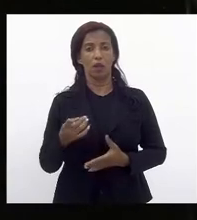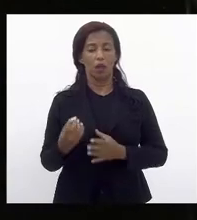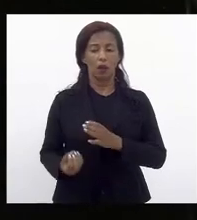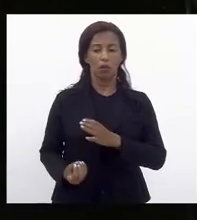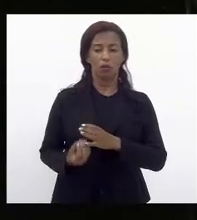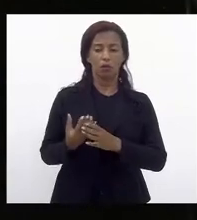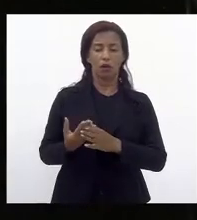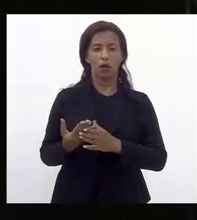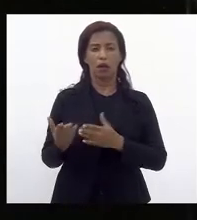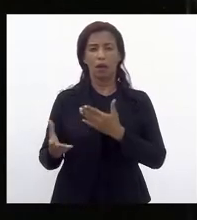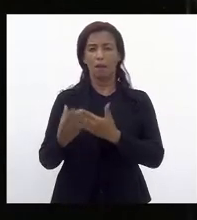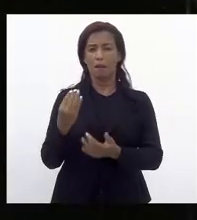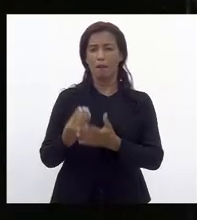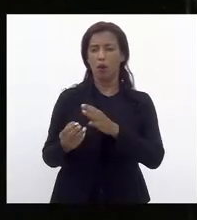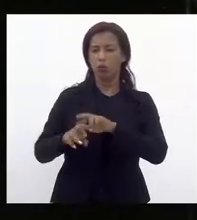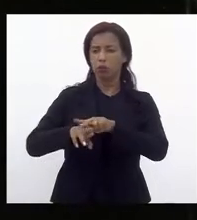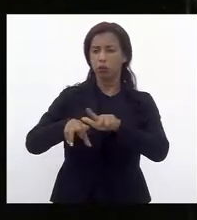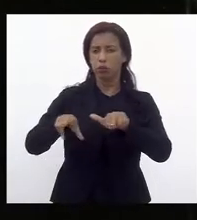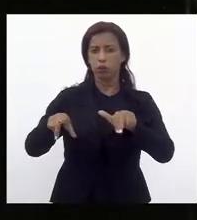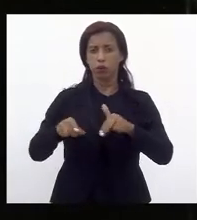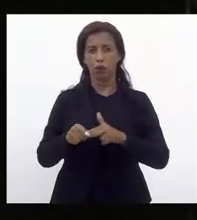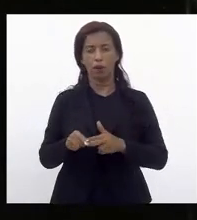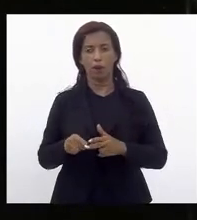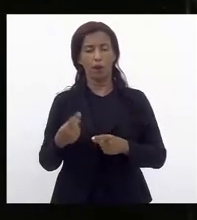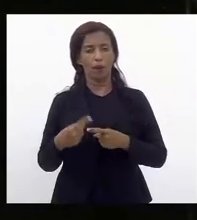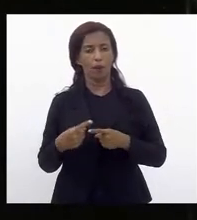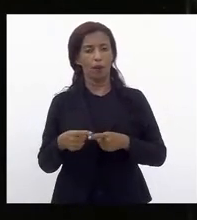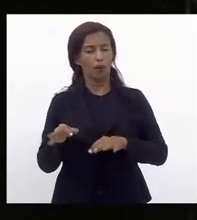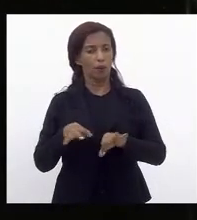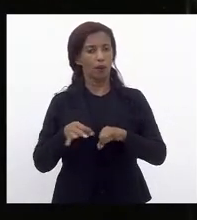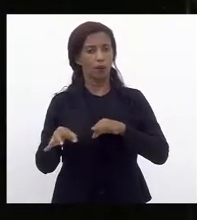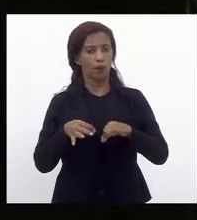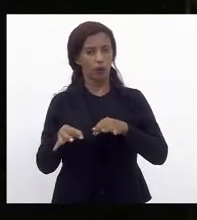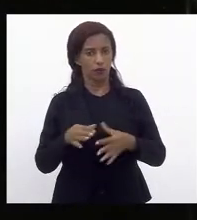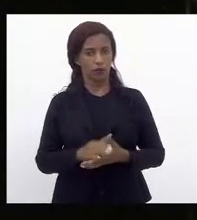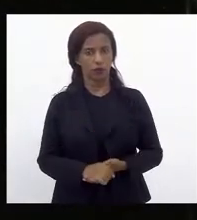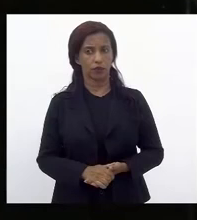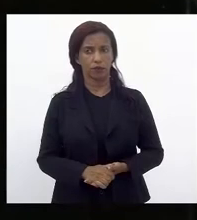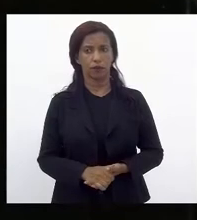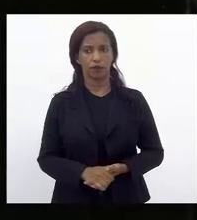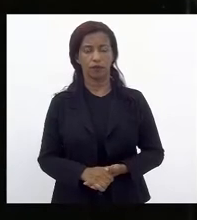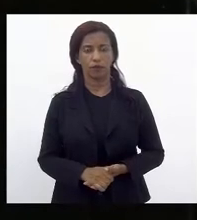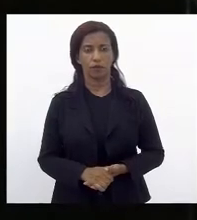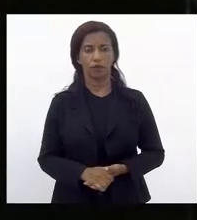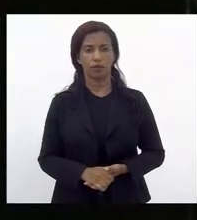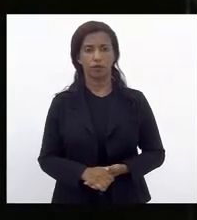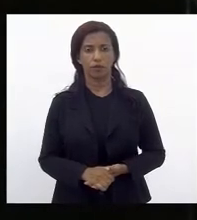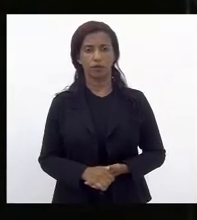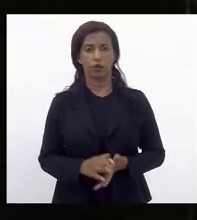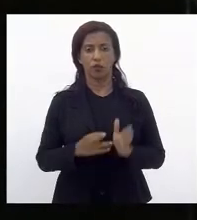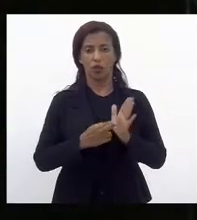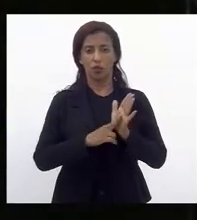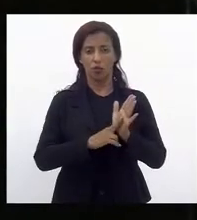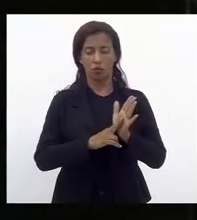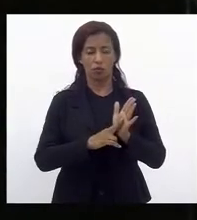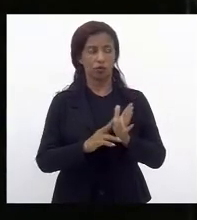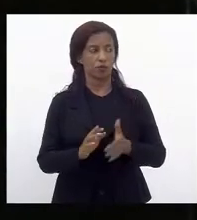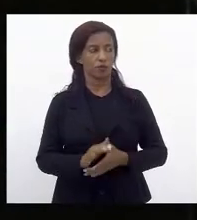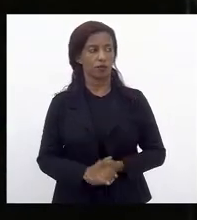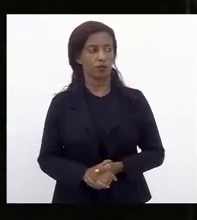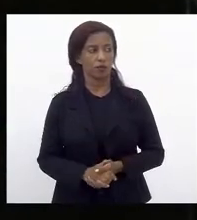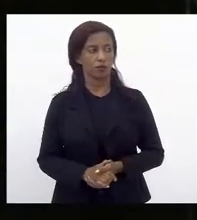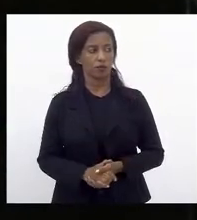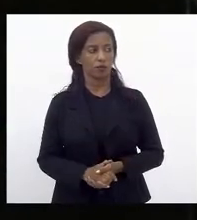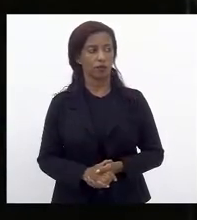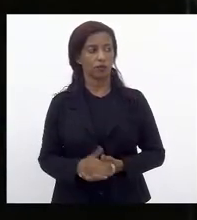várias mãos, porque é um projeto, né, um projeto de resolução